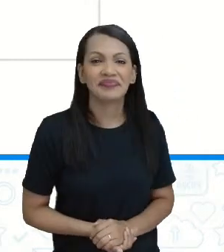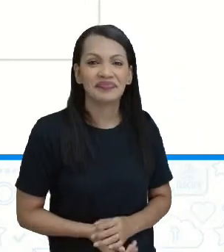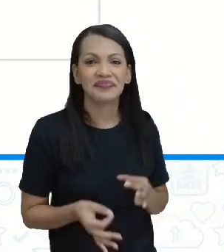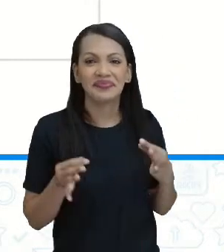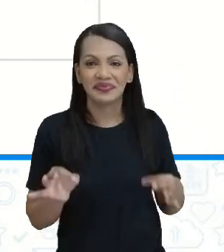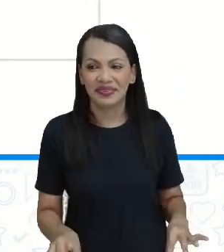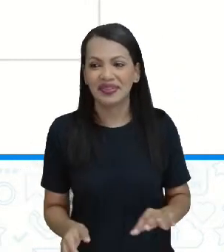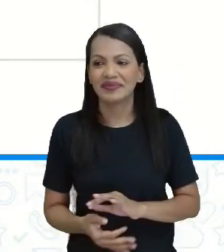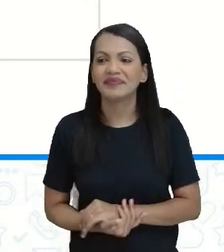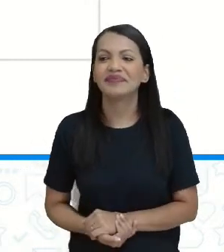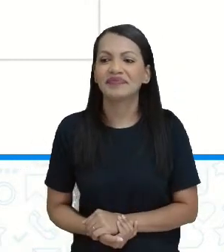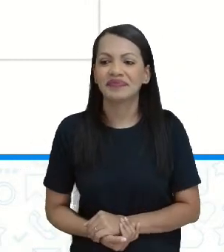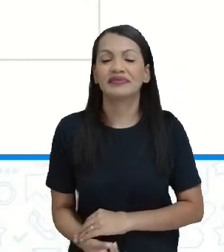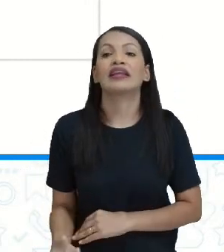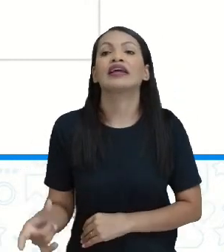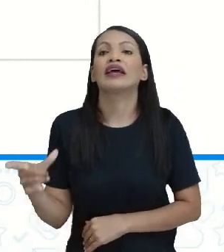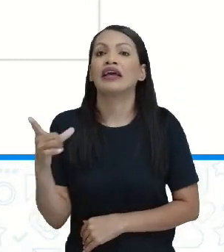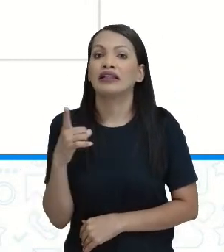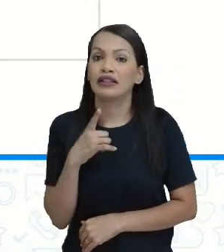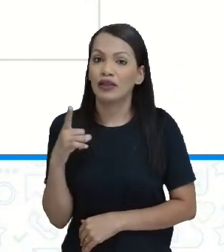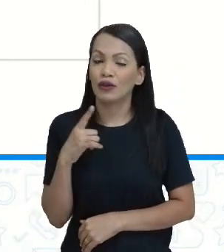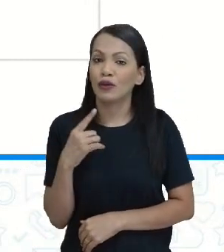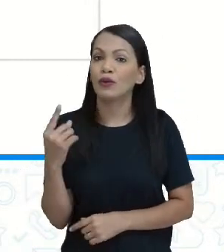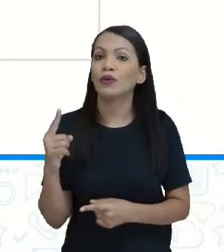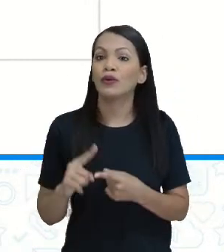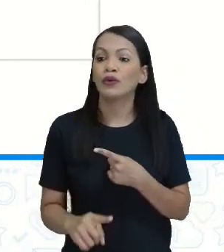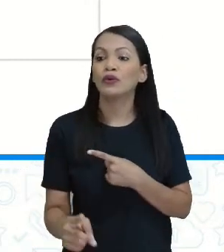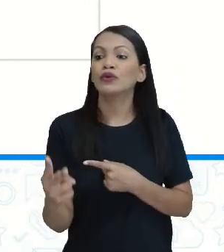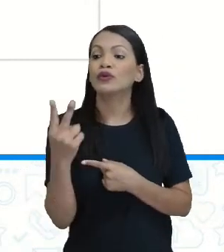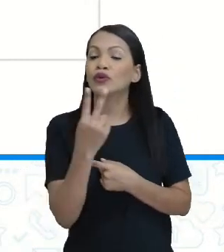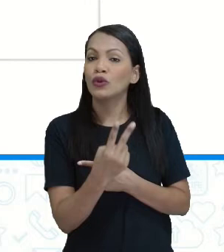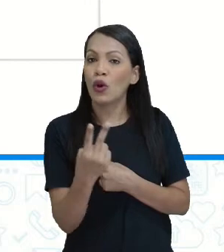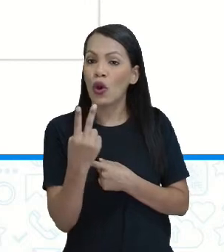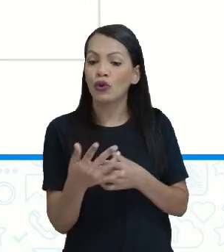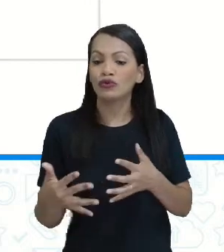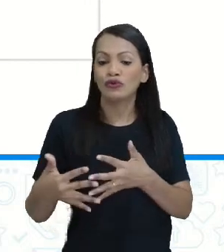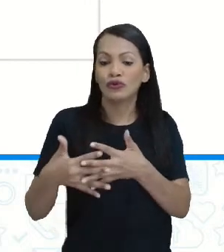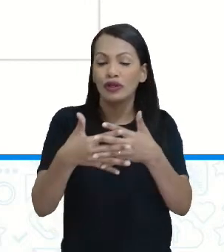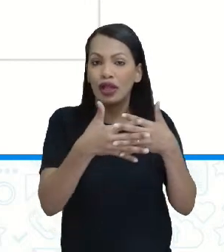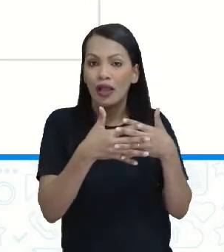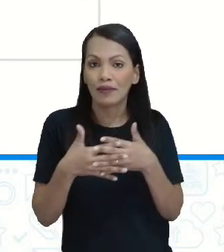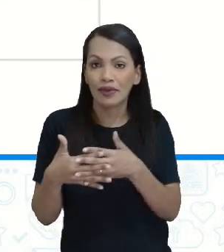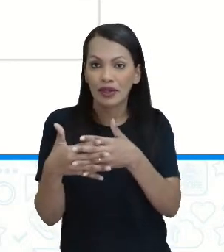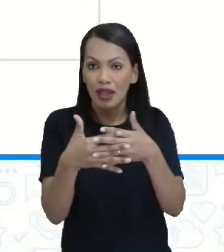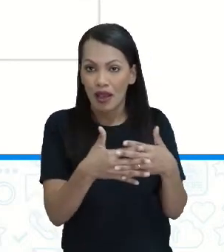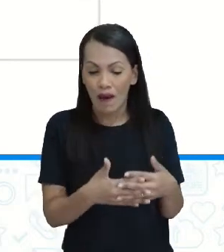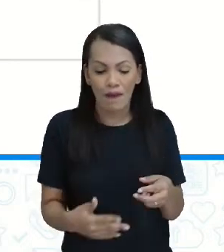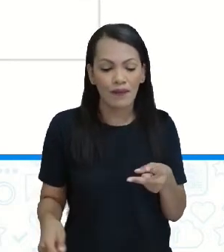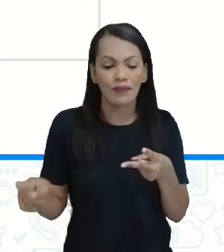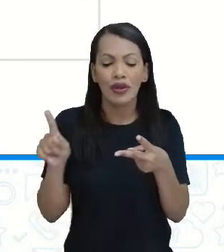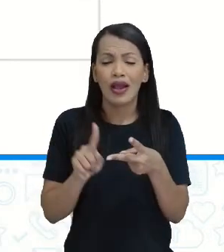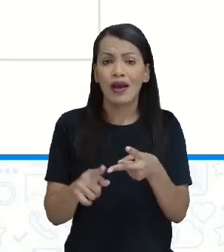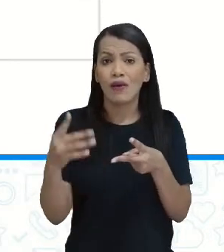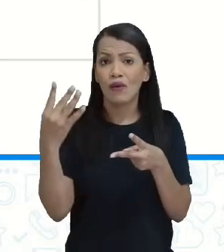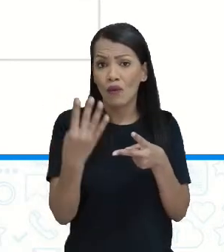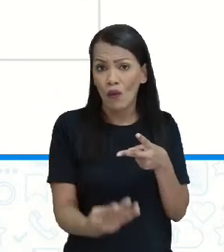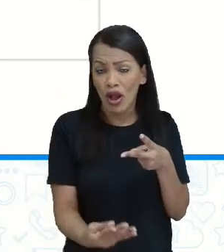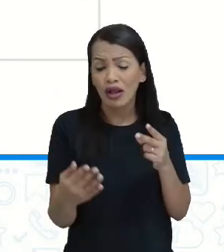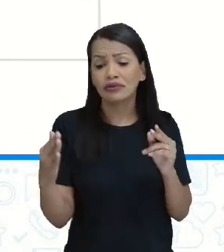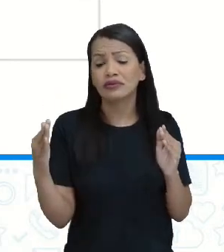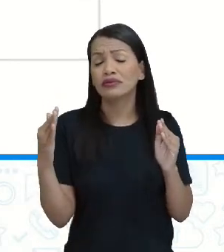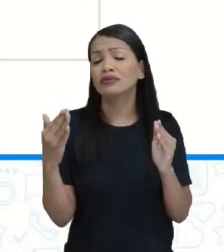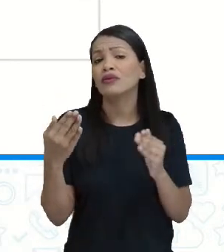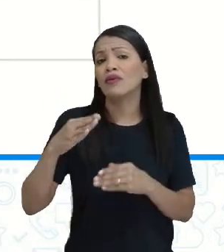certo? Aí eu tenho 2 caminhões, tá? 4 carros amarelos, que aqui eu trouxe laranja, e